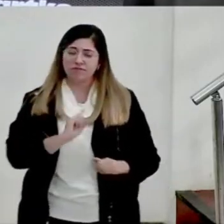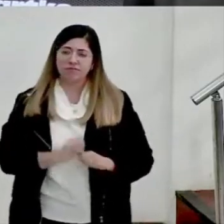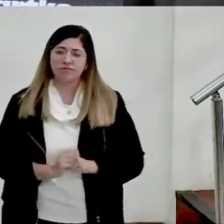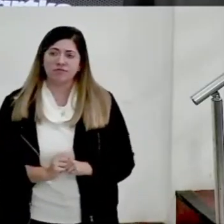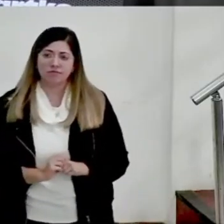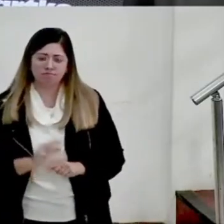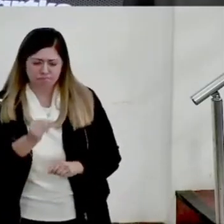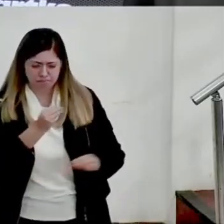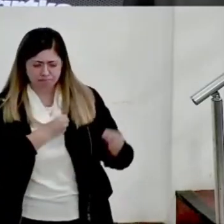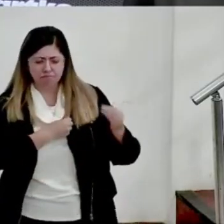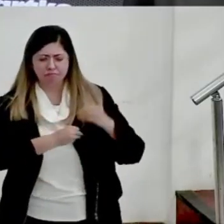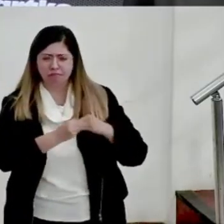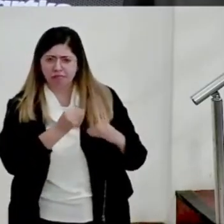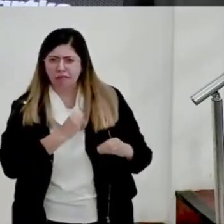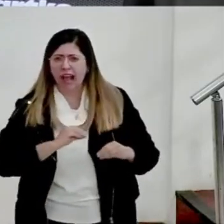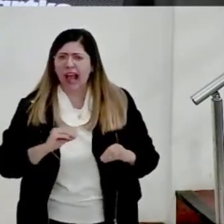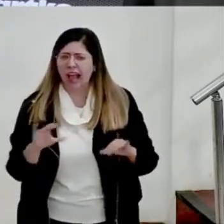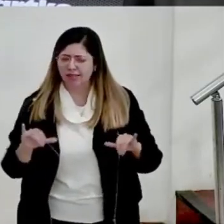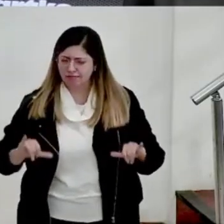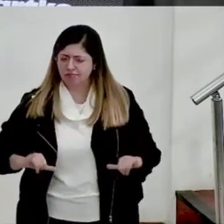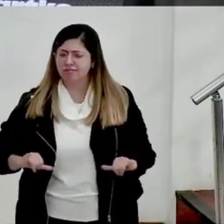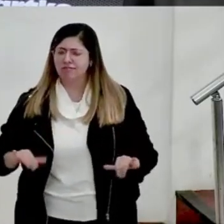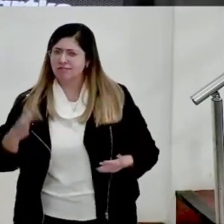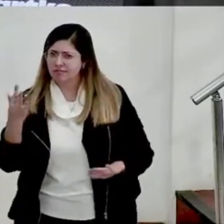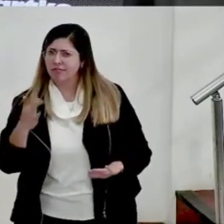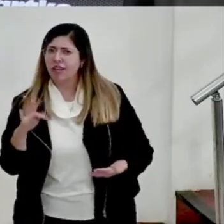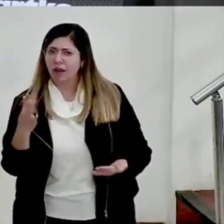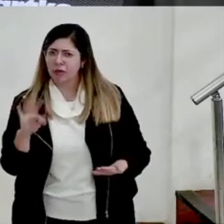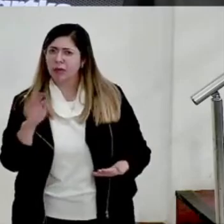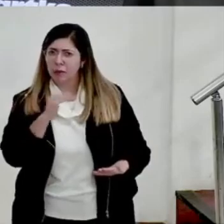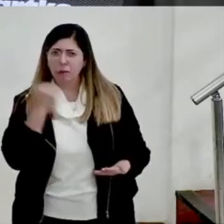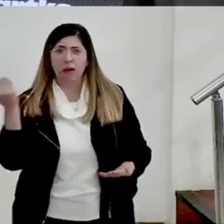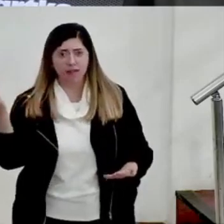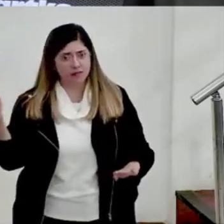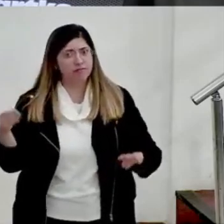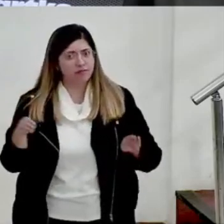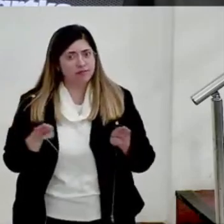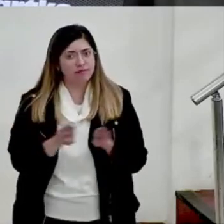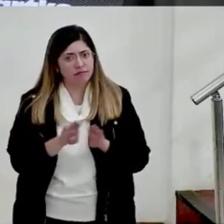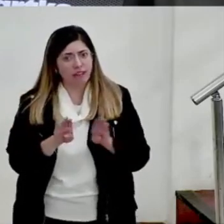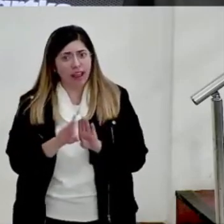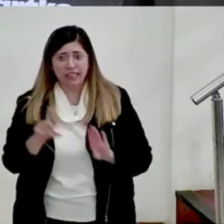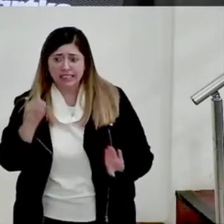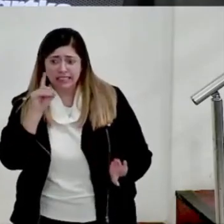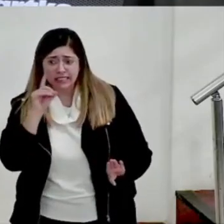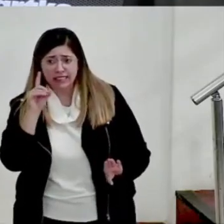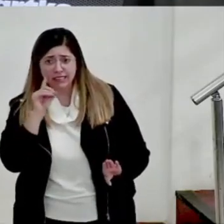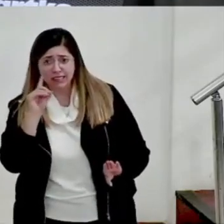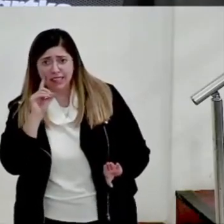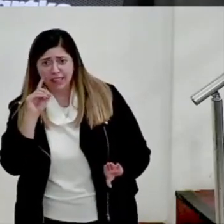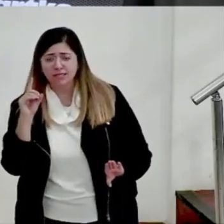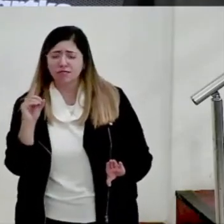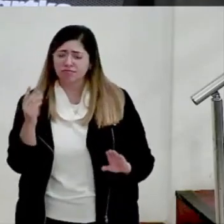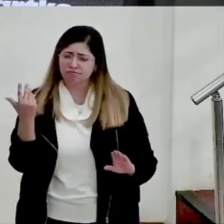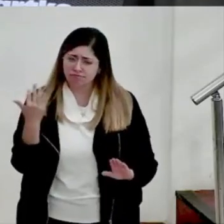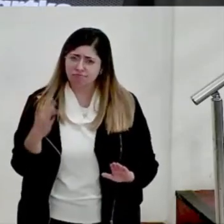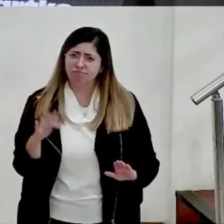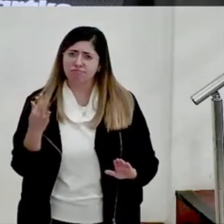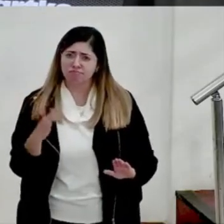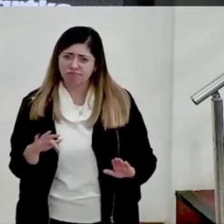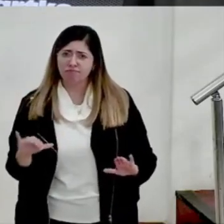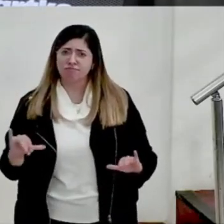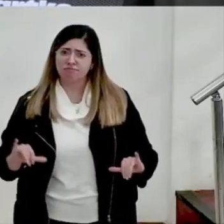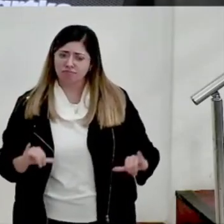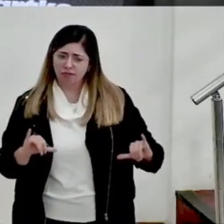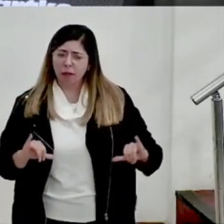ao pecado, aos efeitos do pecado e da morte, que todos os dias nos assolam. Mas você